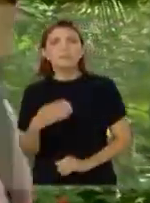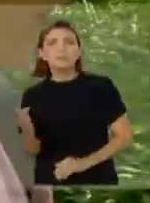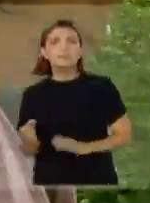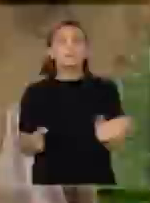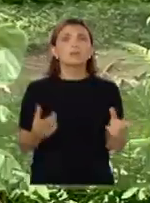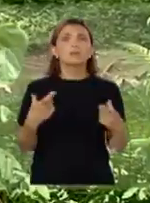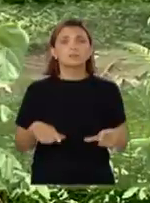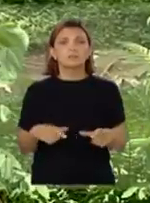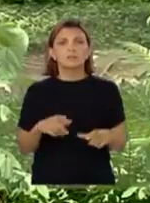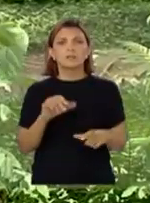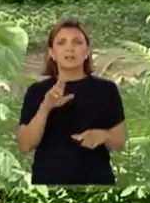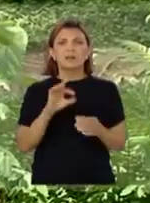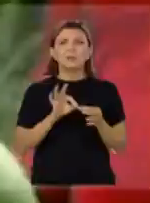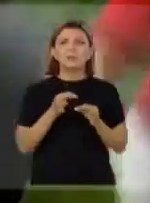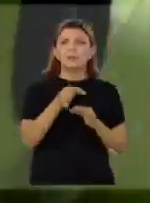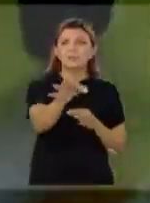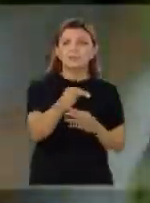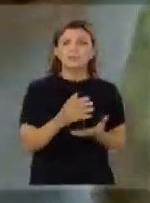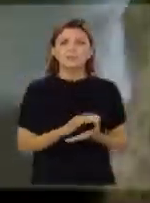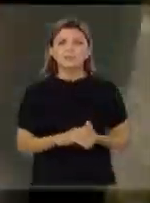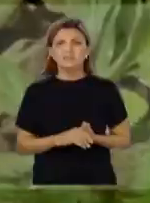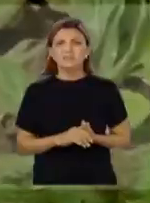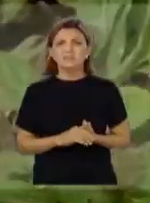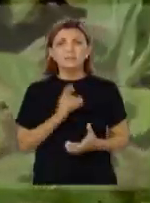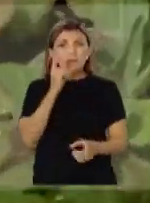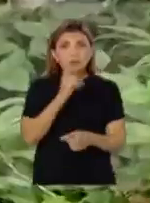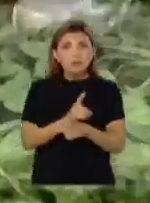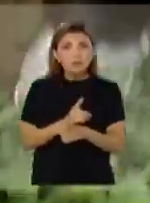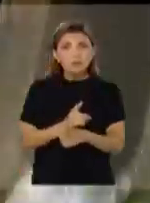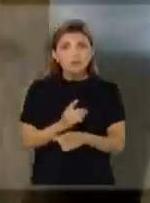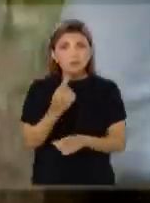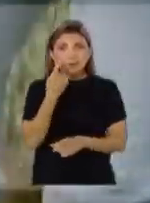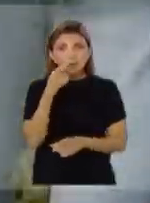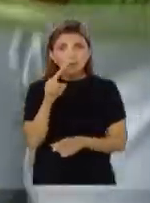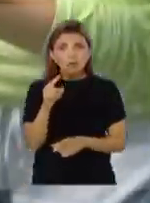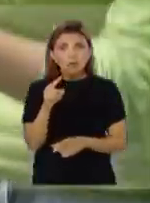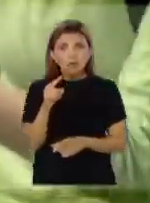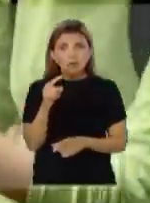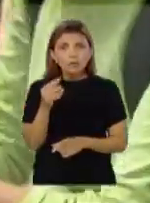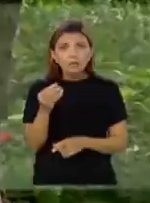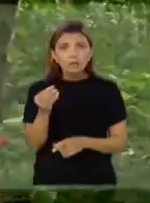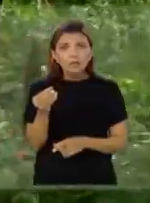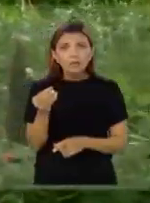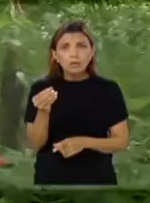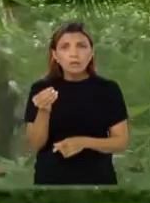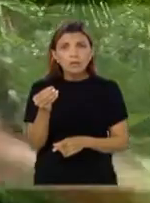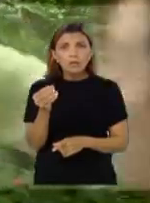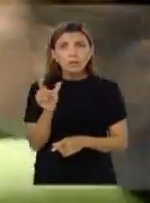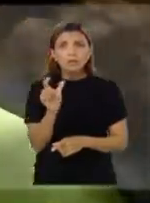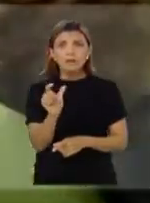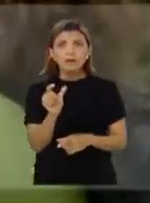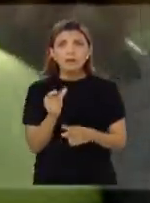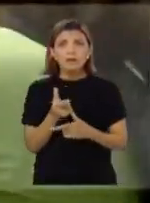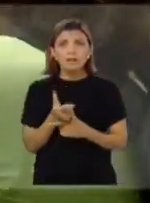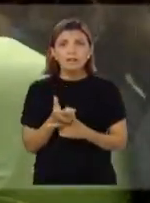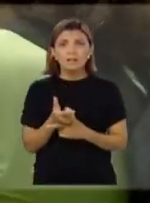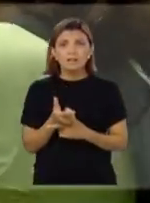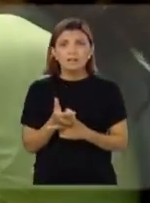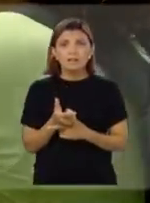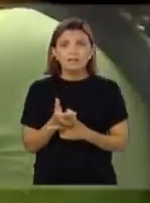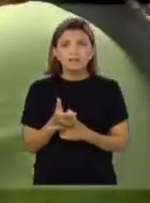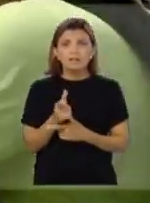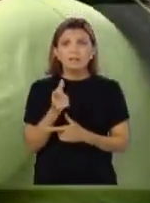Direita ou esquerda o Carlos não deve estar longe gente olha isso uma bala ai eu vou GR